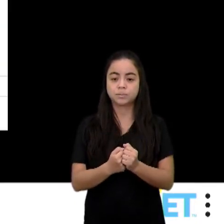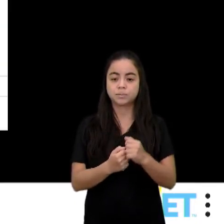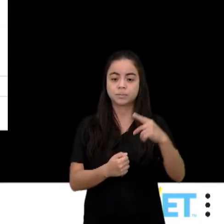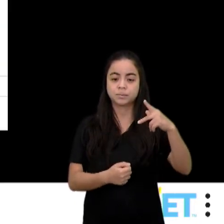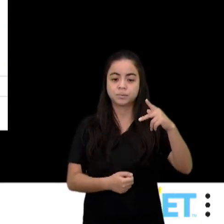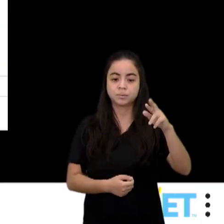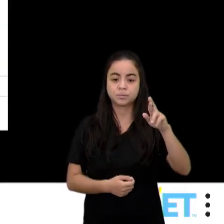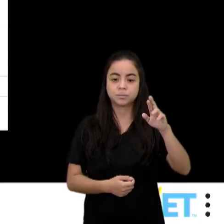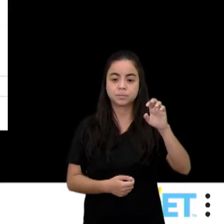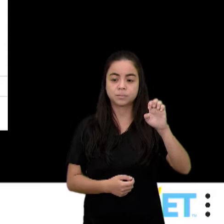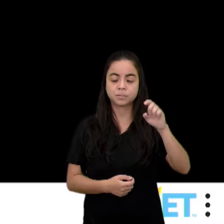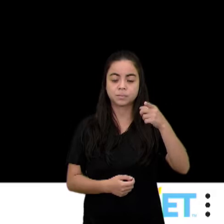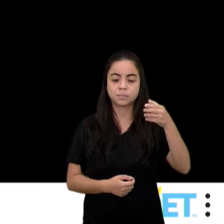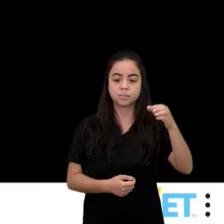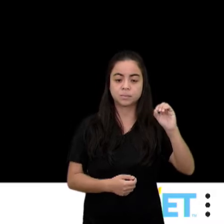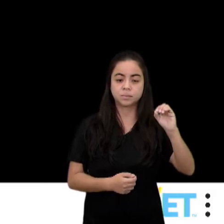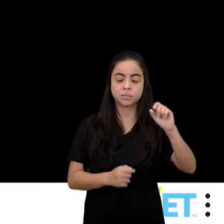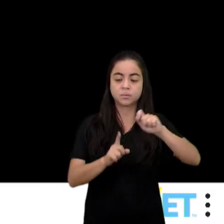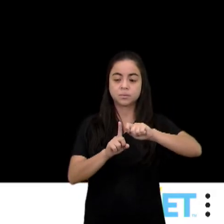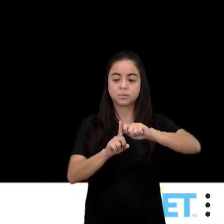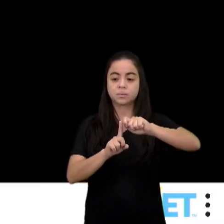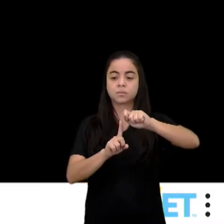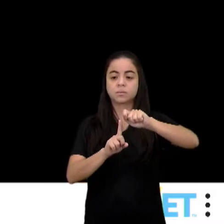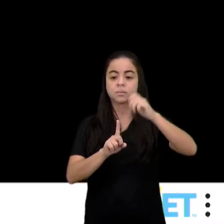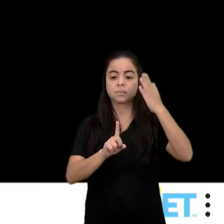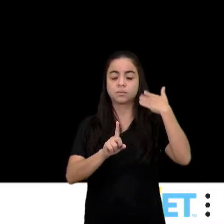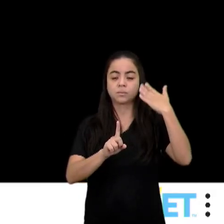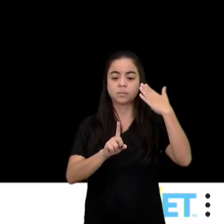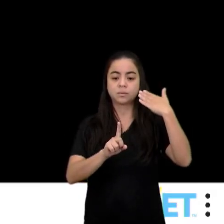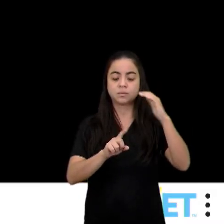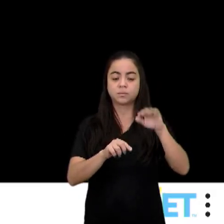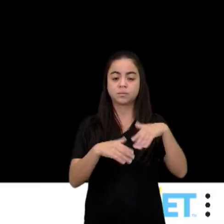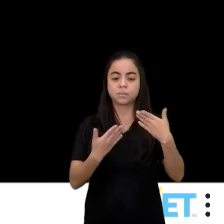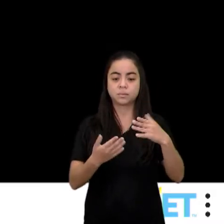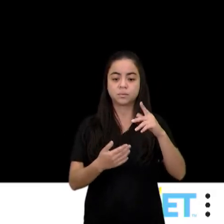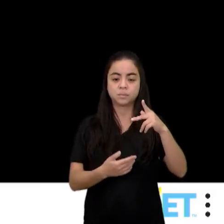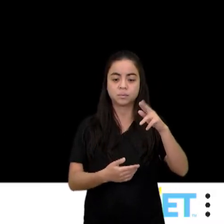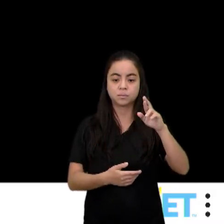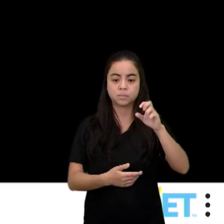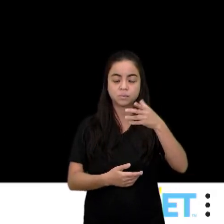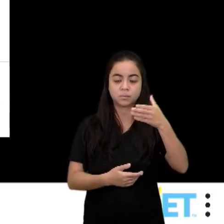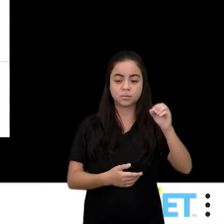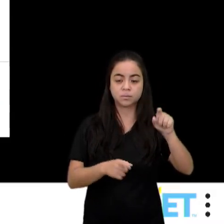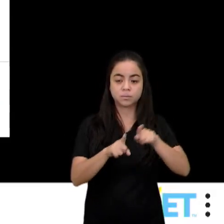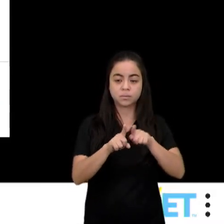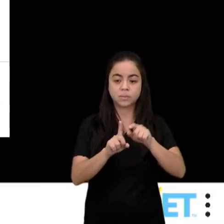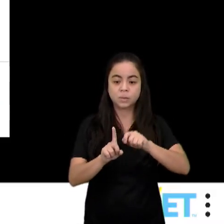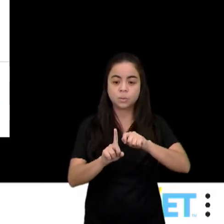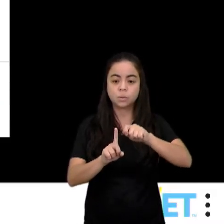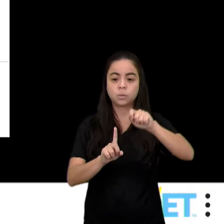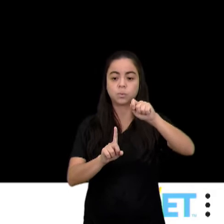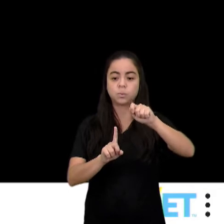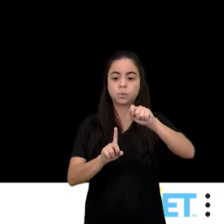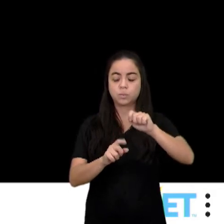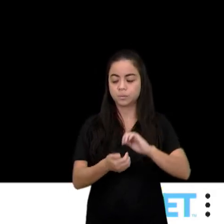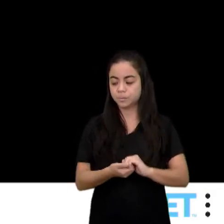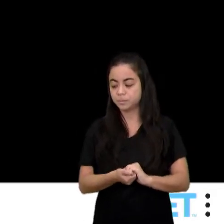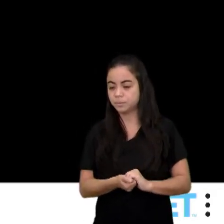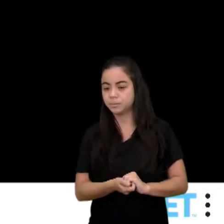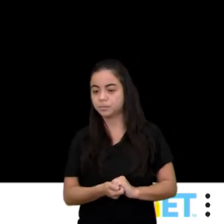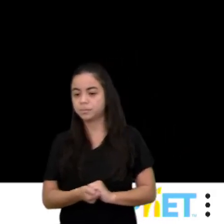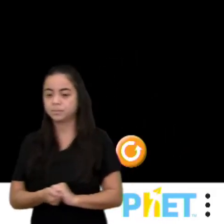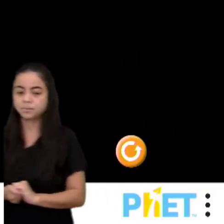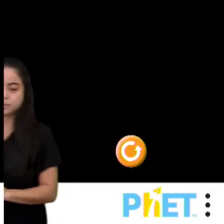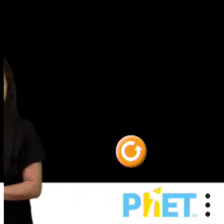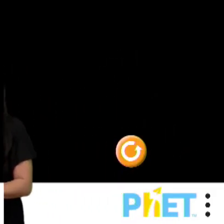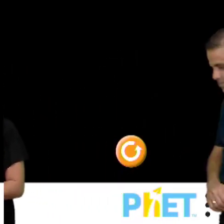ó. Aumentando a temperatura, veja que a pressão também aumenta, olha lá, ó. Aumentando a temperatura, aumenta a